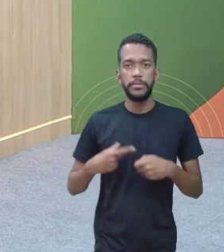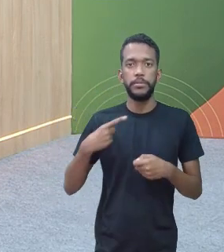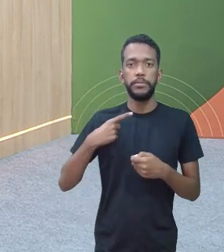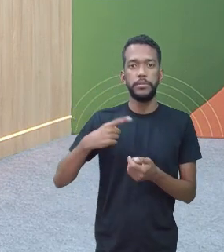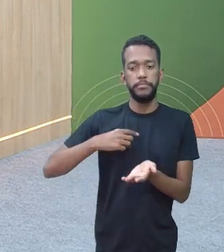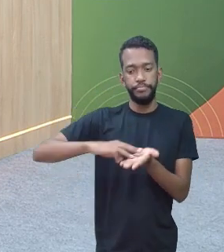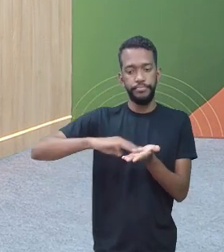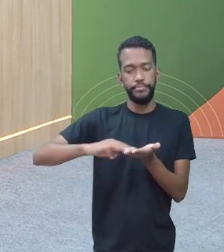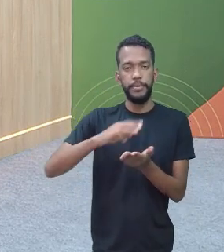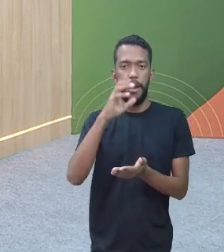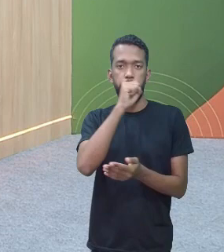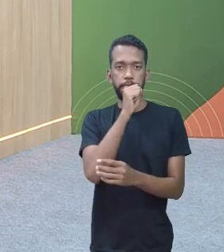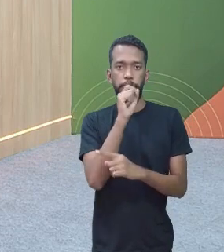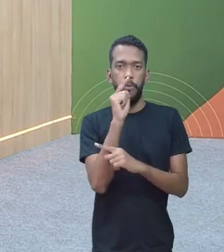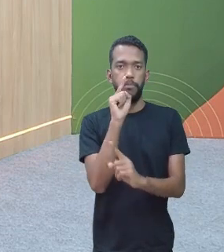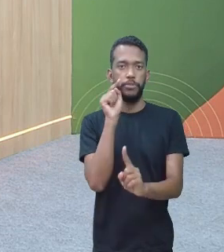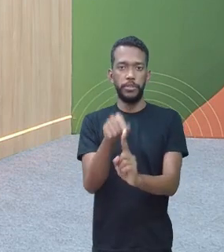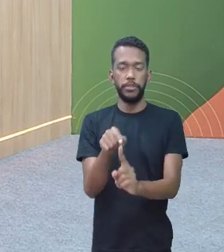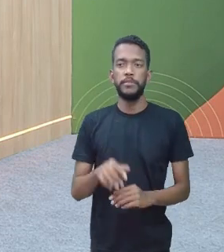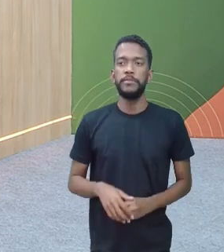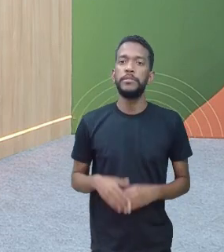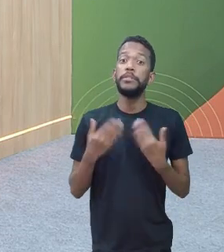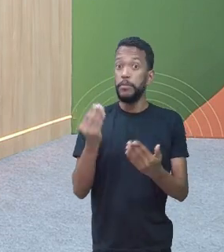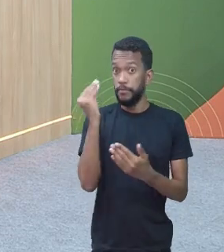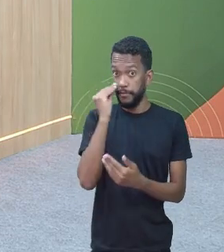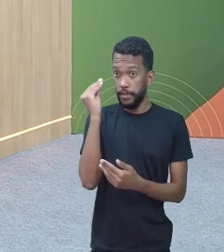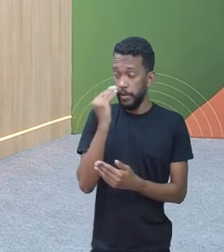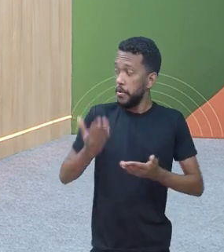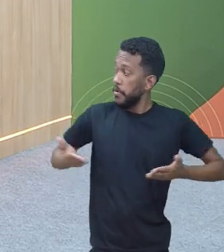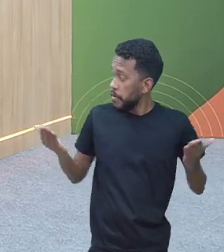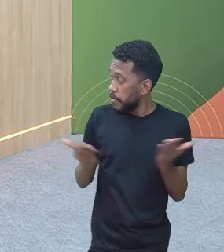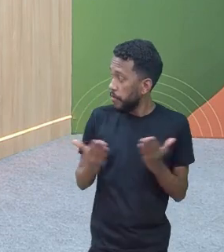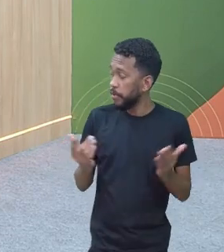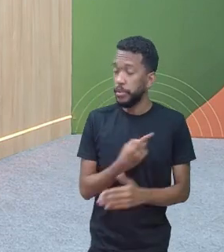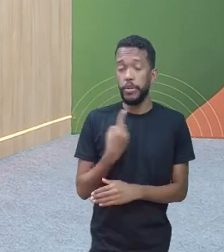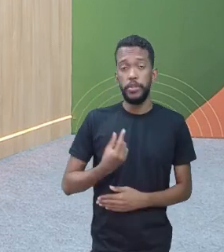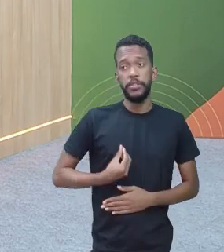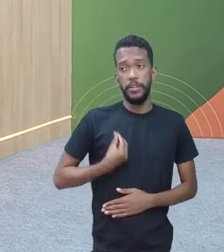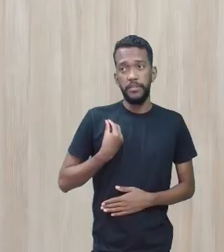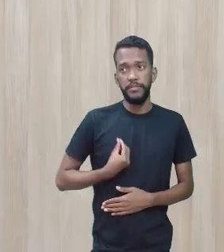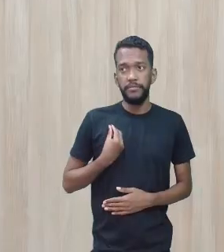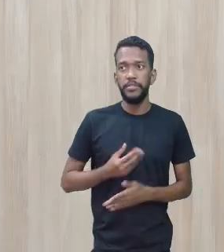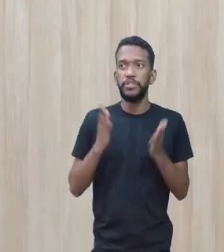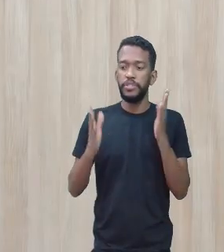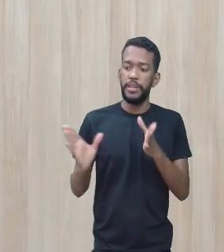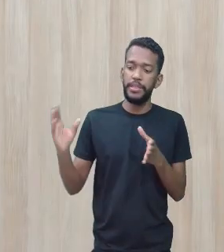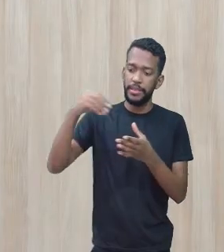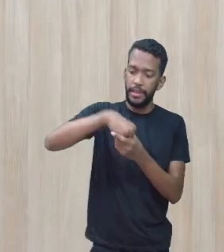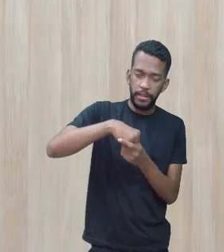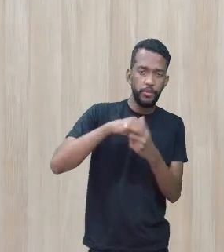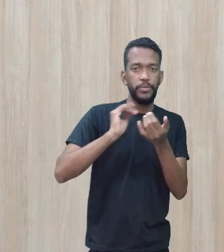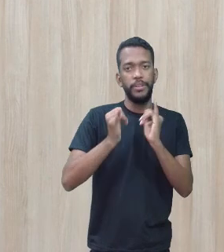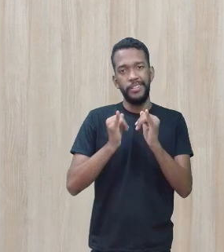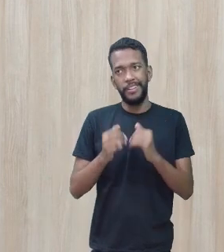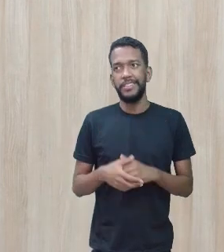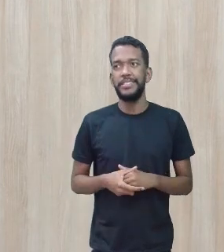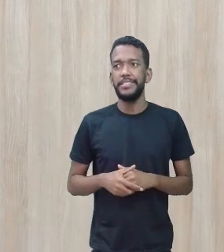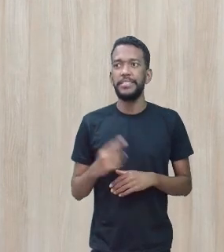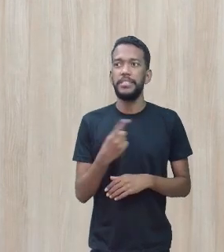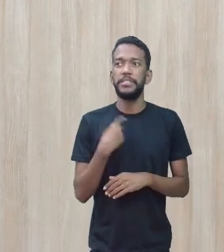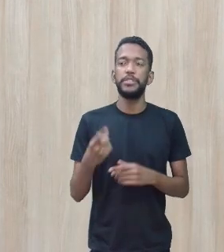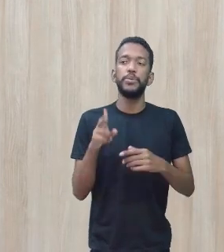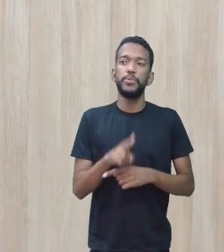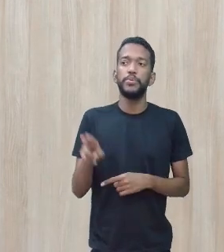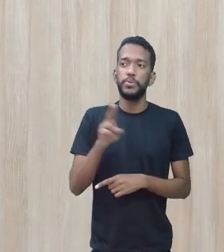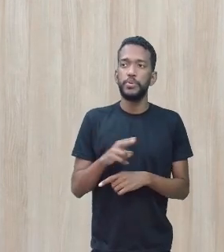seja objetivo. Então, veja que hoje a nossa vida ela está dentro da internet. A gente utiliza